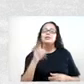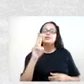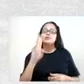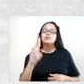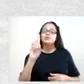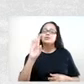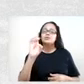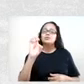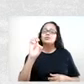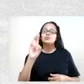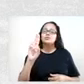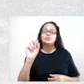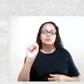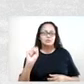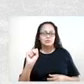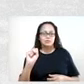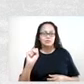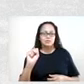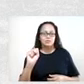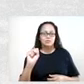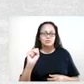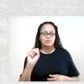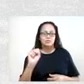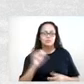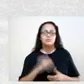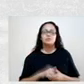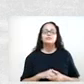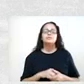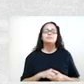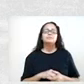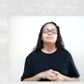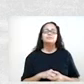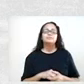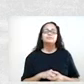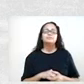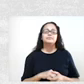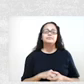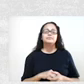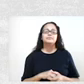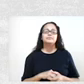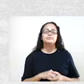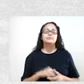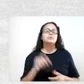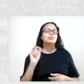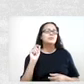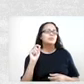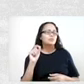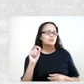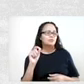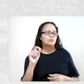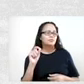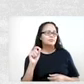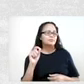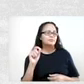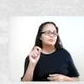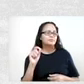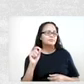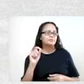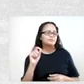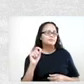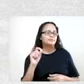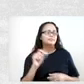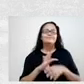em toda a Europa, acabaram servindo de bodes expiatórios, né, frequentes nesse